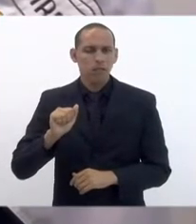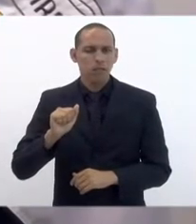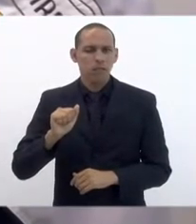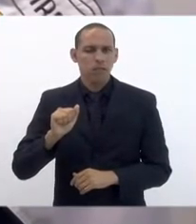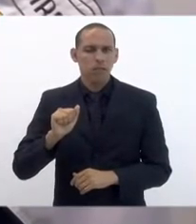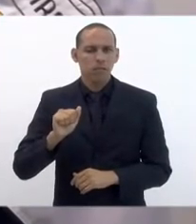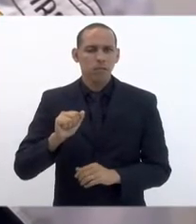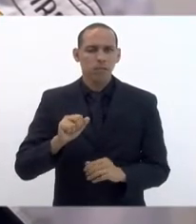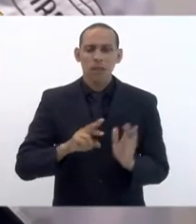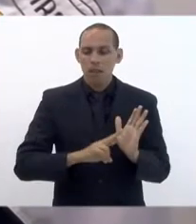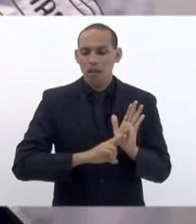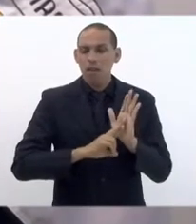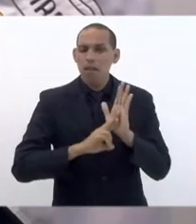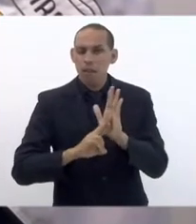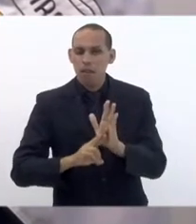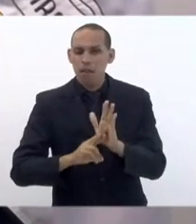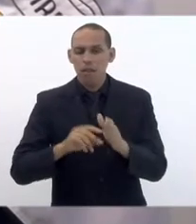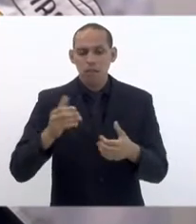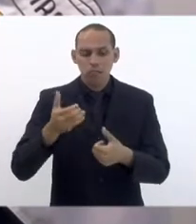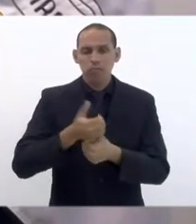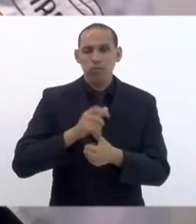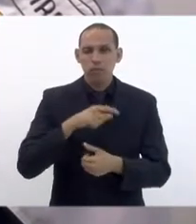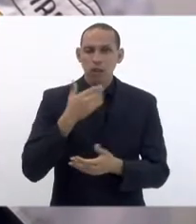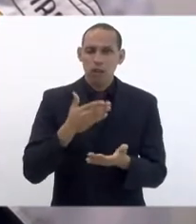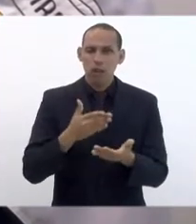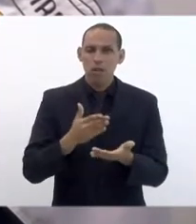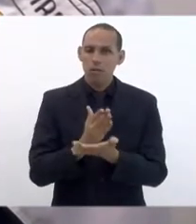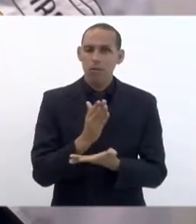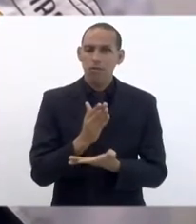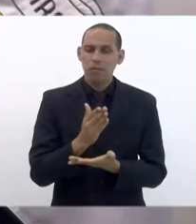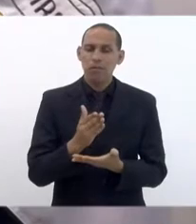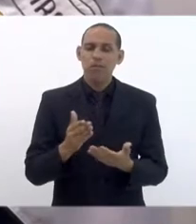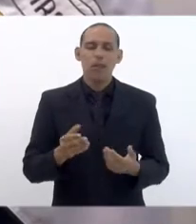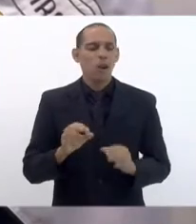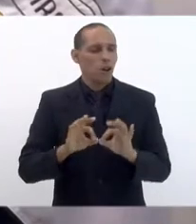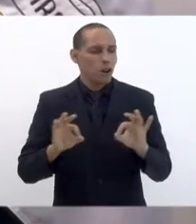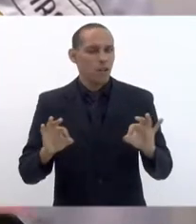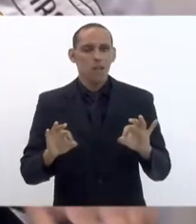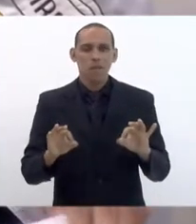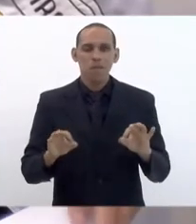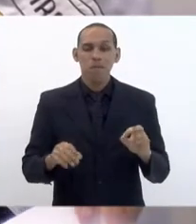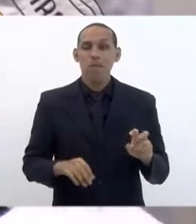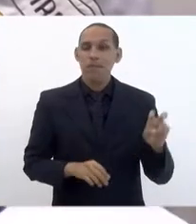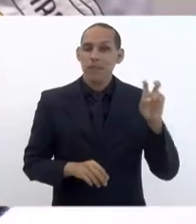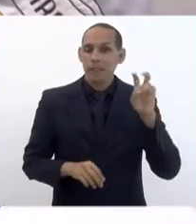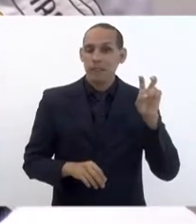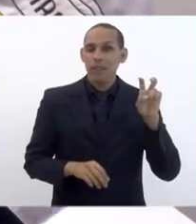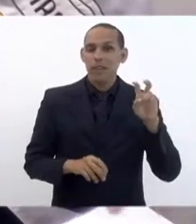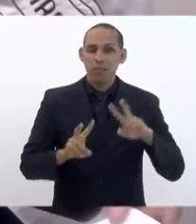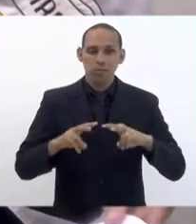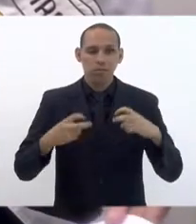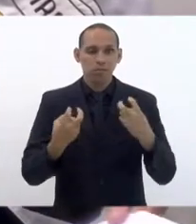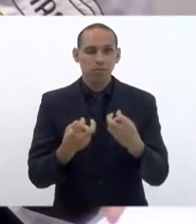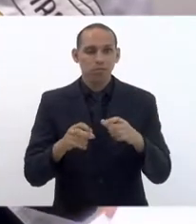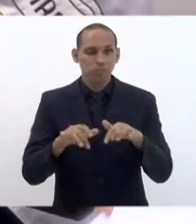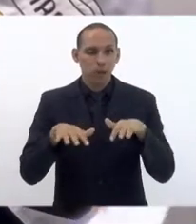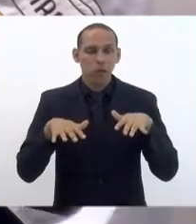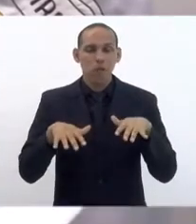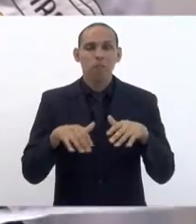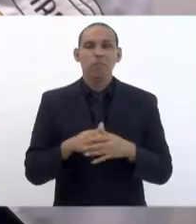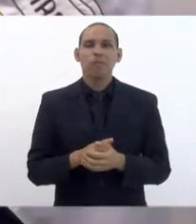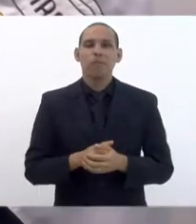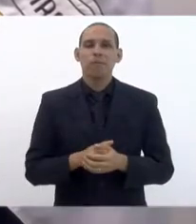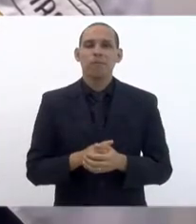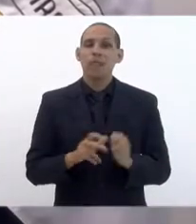referendando o substitutivo que aprovamos aqui. Então, ótimo. Avançamos bem. O quinto, então, de plenário...